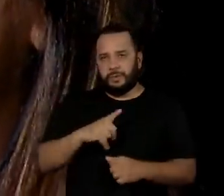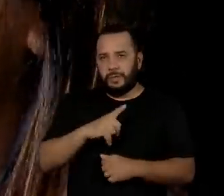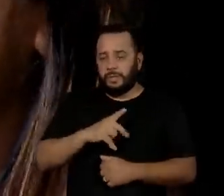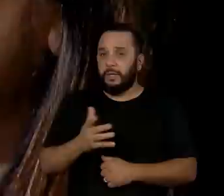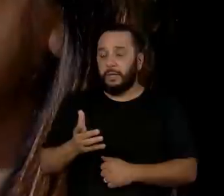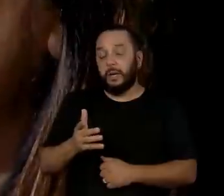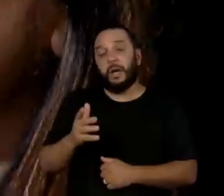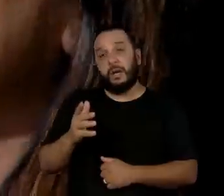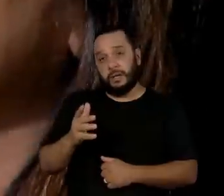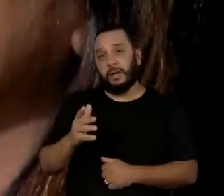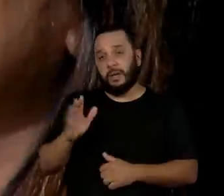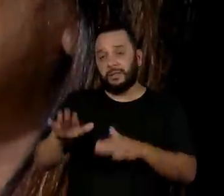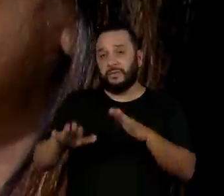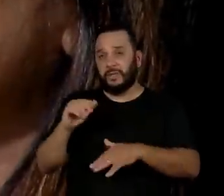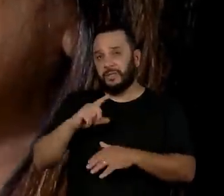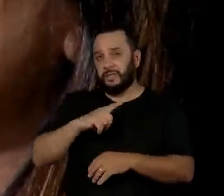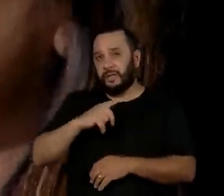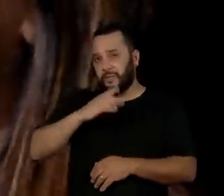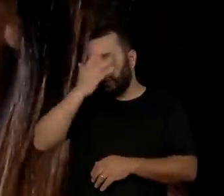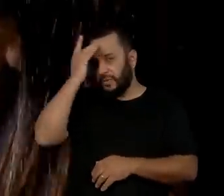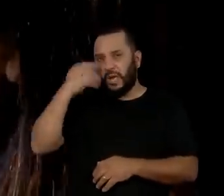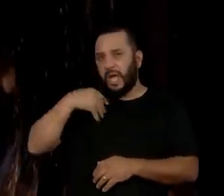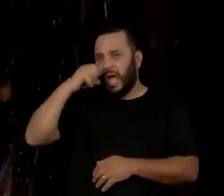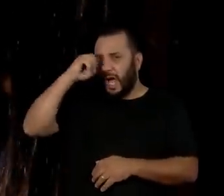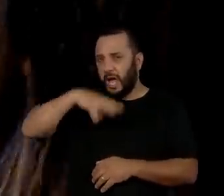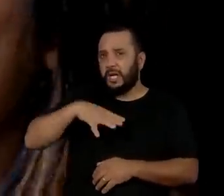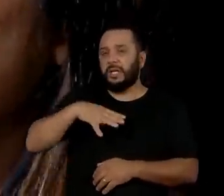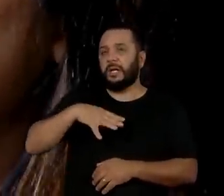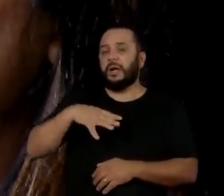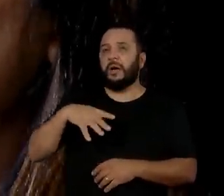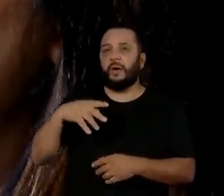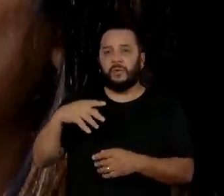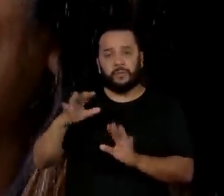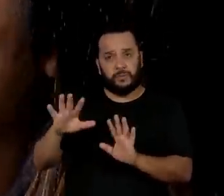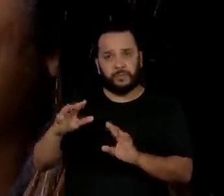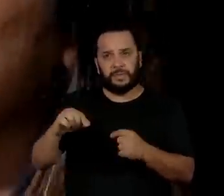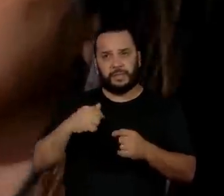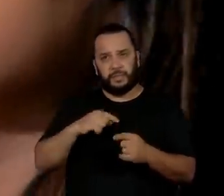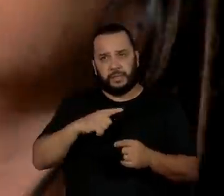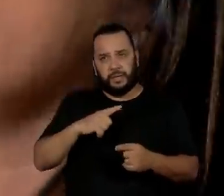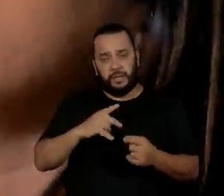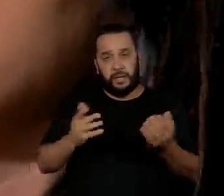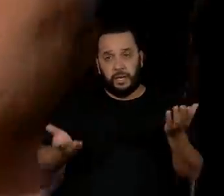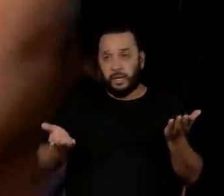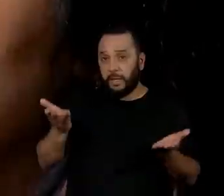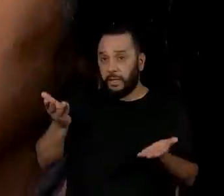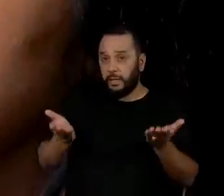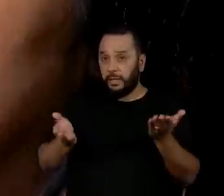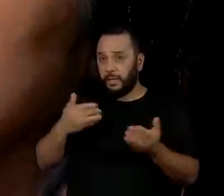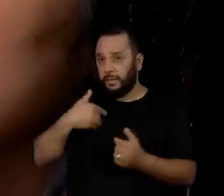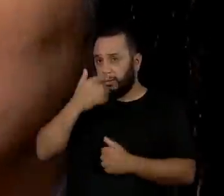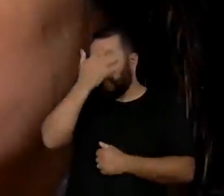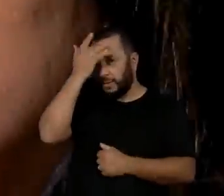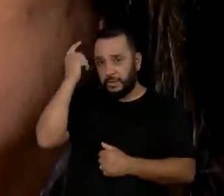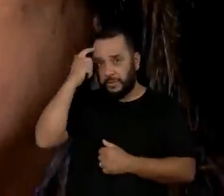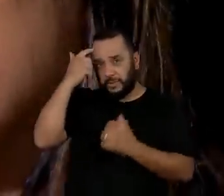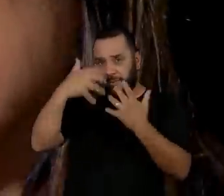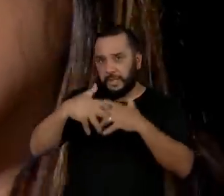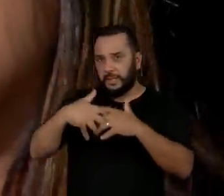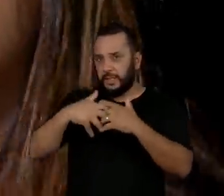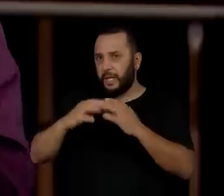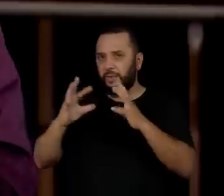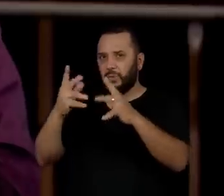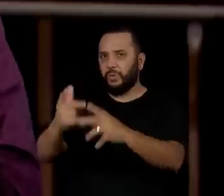radicalismo ele serve para isso para você ter um equilíbrio e para que as pessoas parem para pensar no